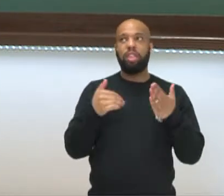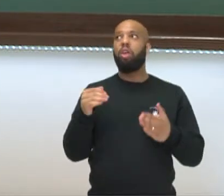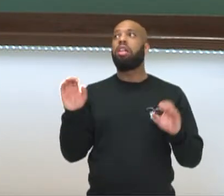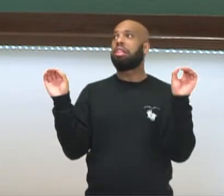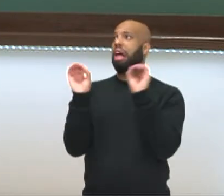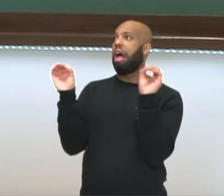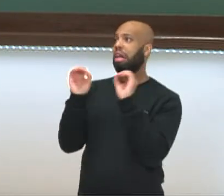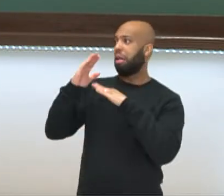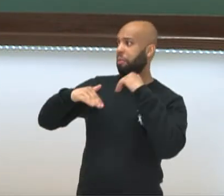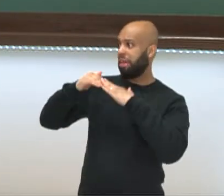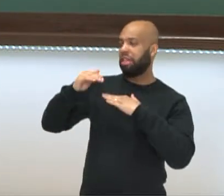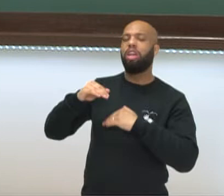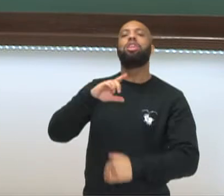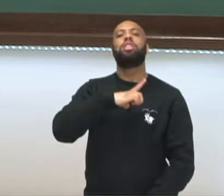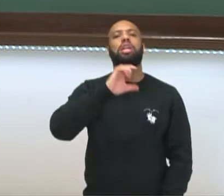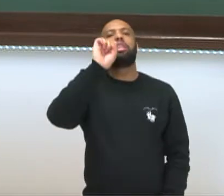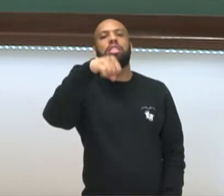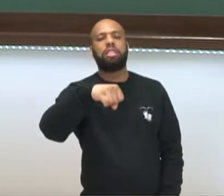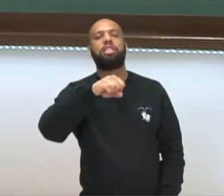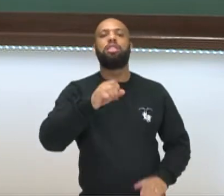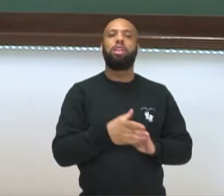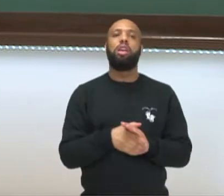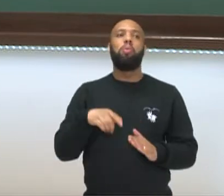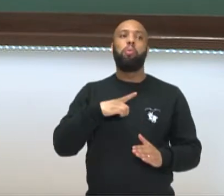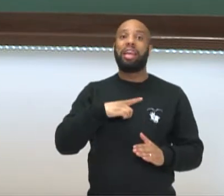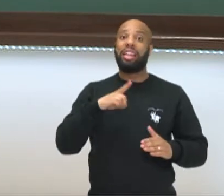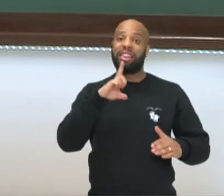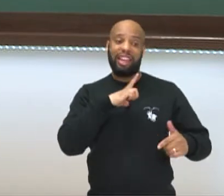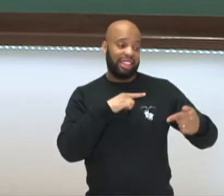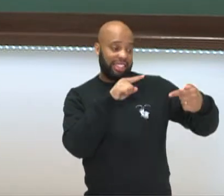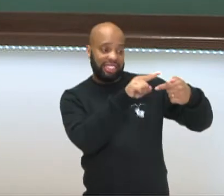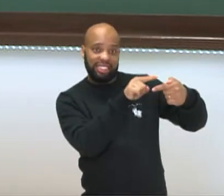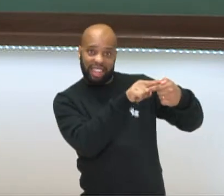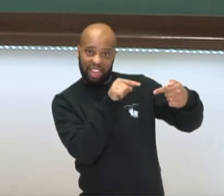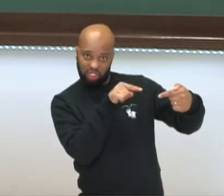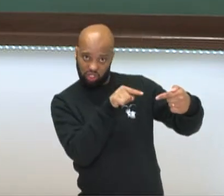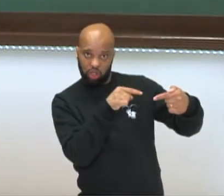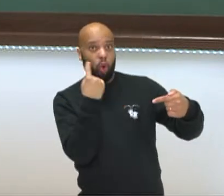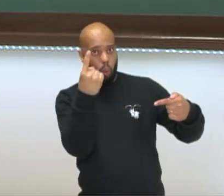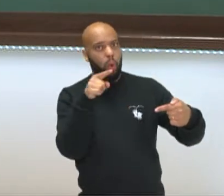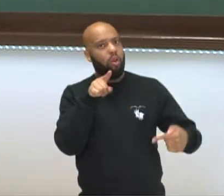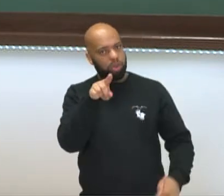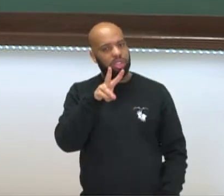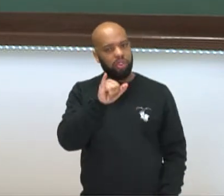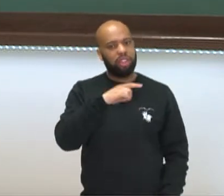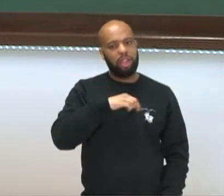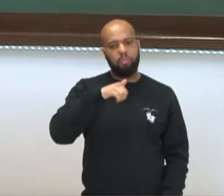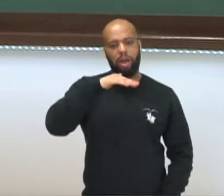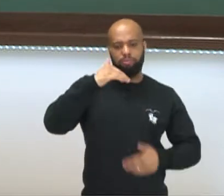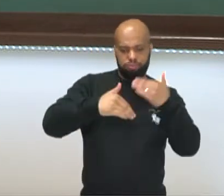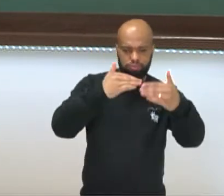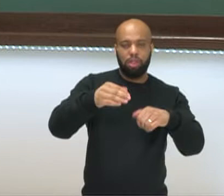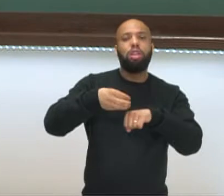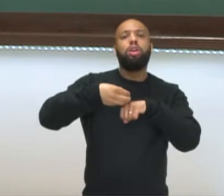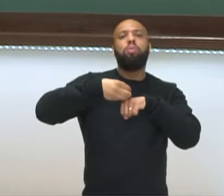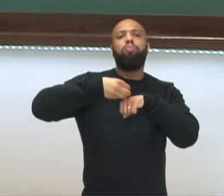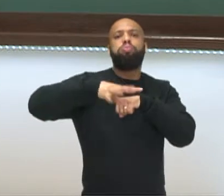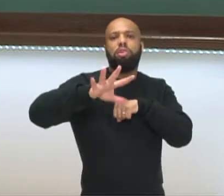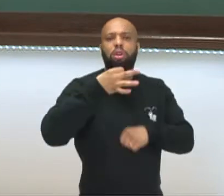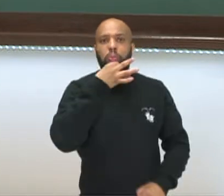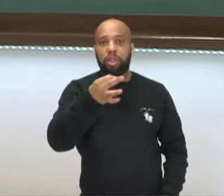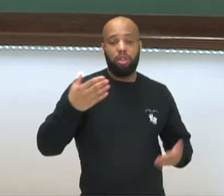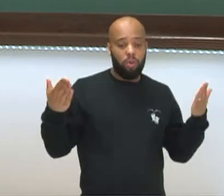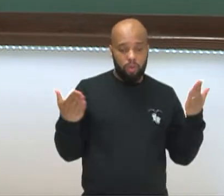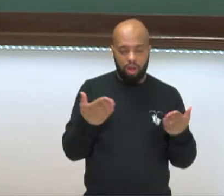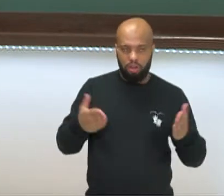nenhuma dessas habilidades. Tem sim. Alguma dessas habilidades você tem mais desenvolvida. Qual é a dica que eu dou para você